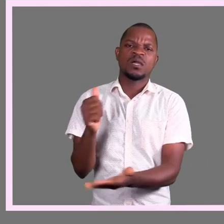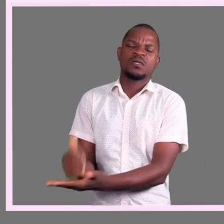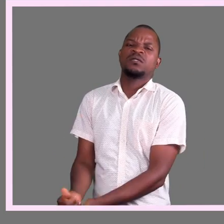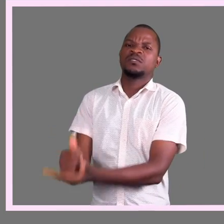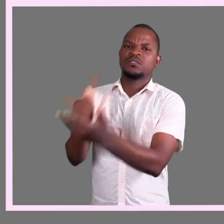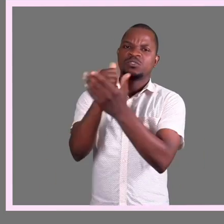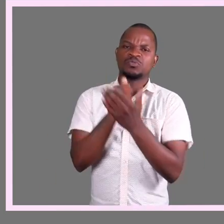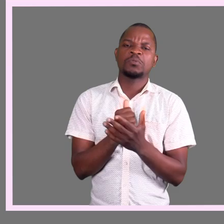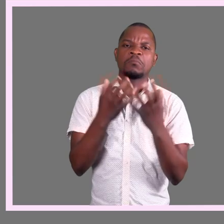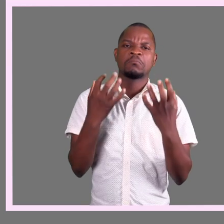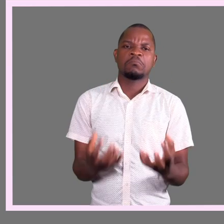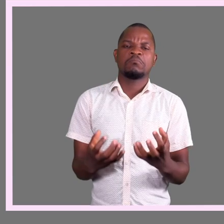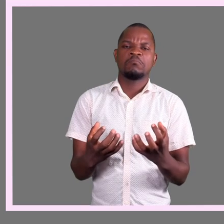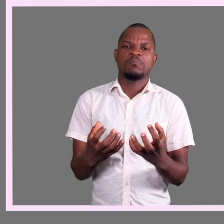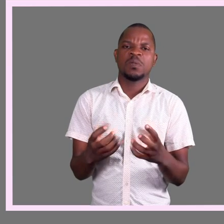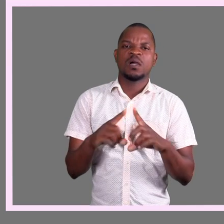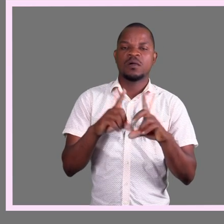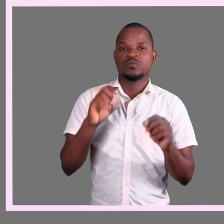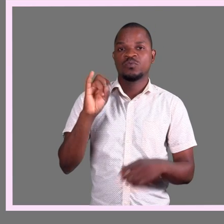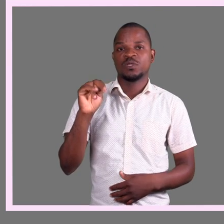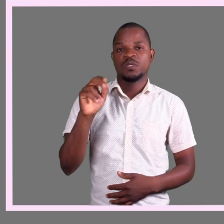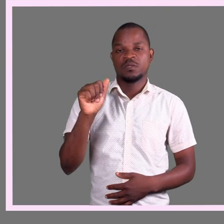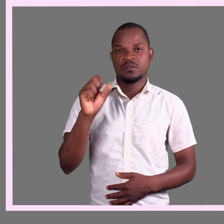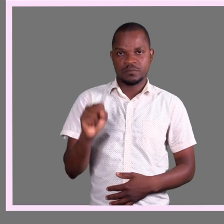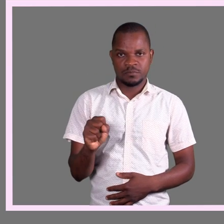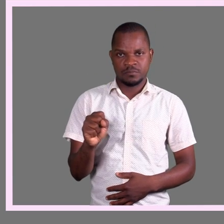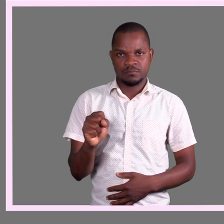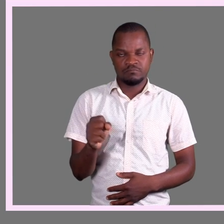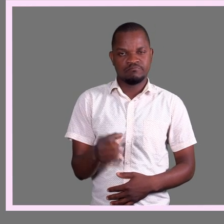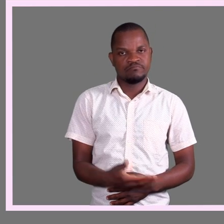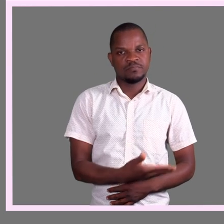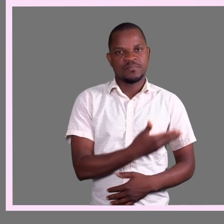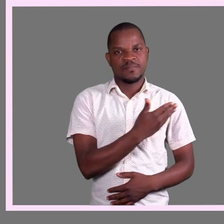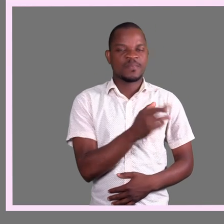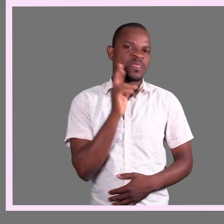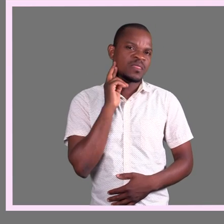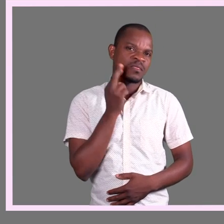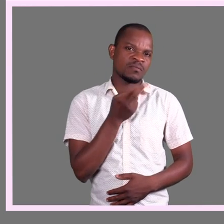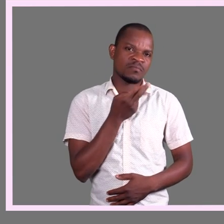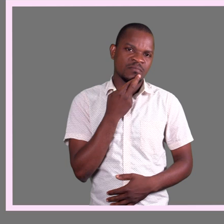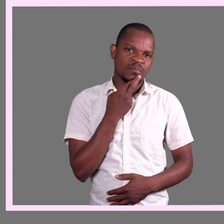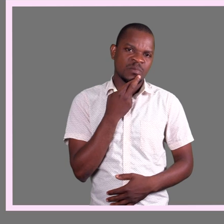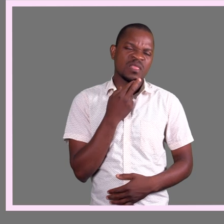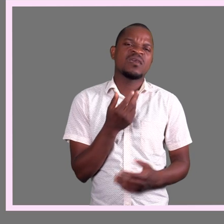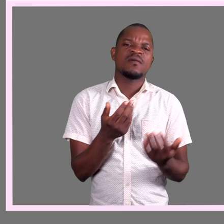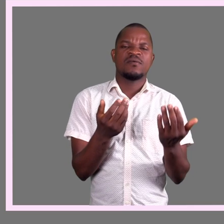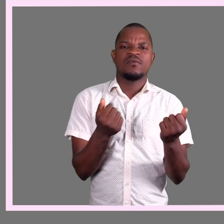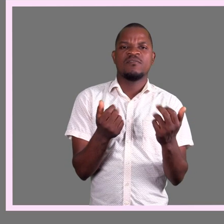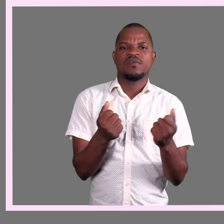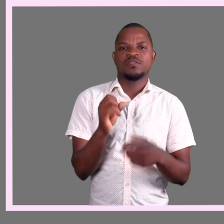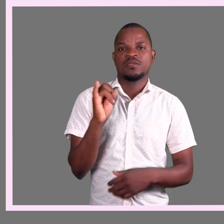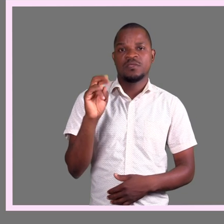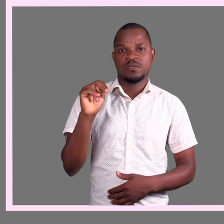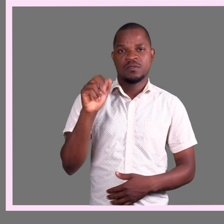Nacional de Ação Social. Eu acho que o registro dessas crianças podia facilitar o INAS a ajudar